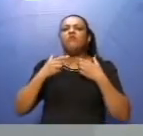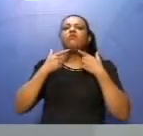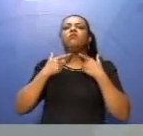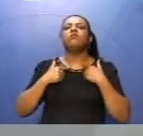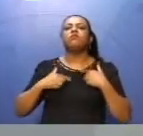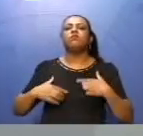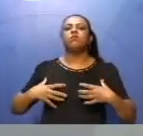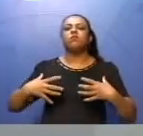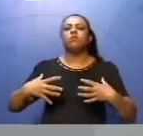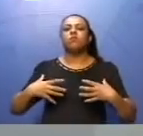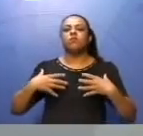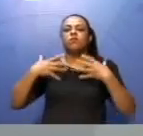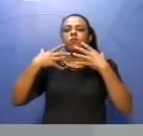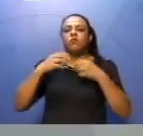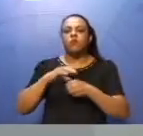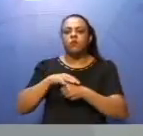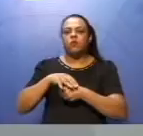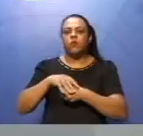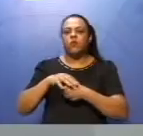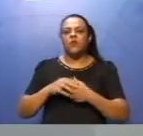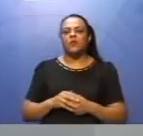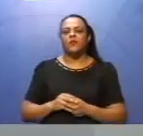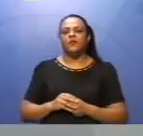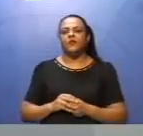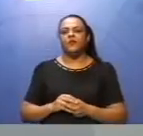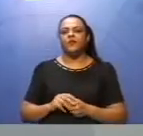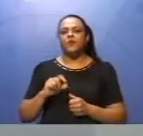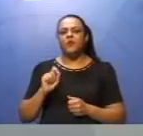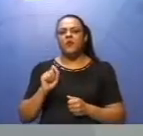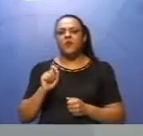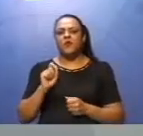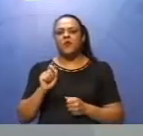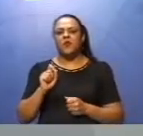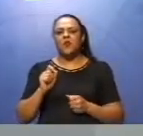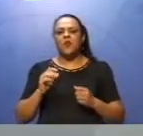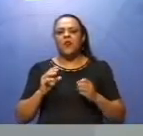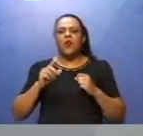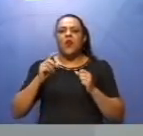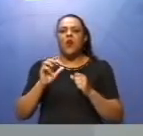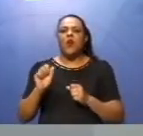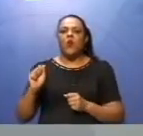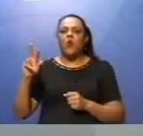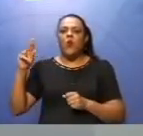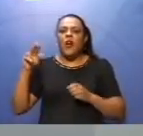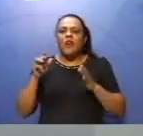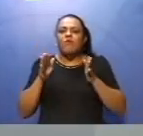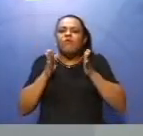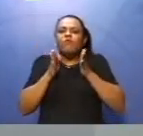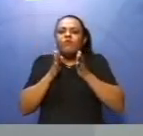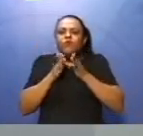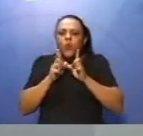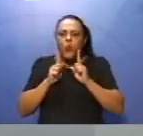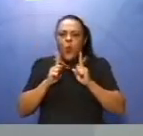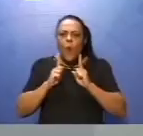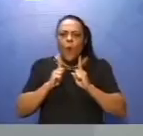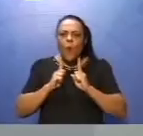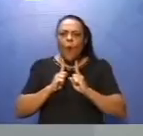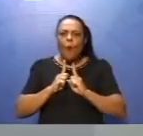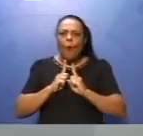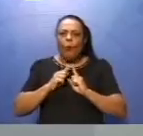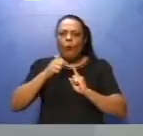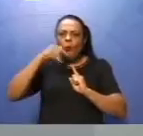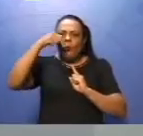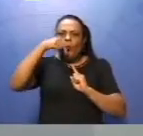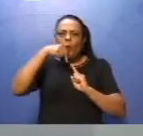Aí o processo inflamatório, ele causa o estreitamento da passagem do ar, o estreitamento dos brônquios e